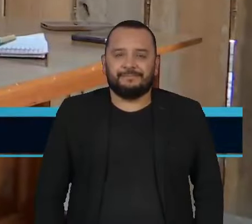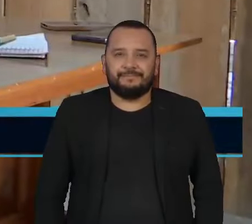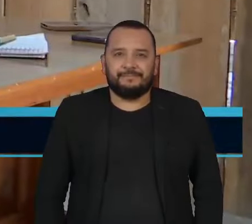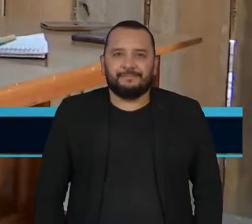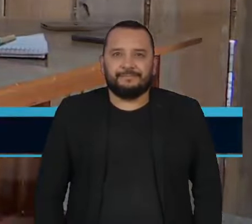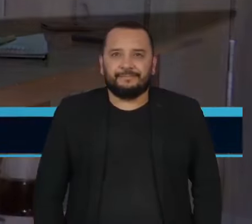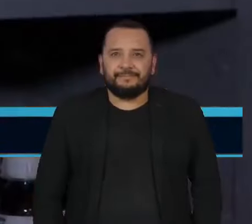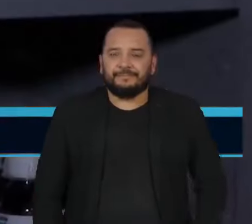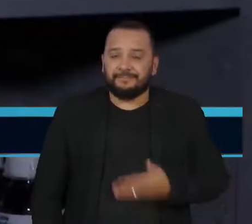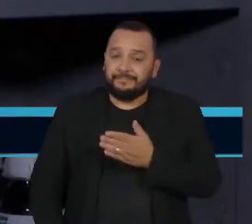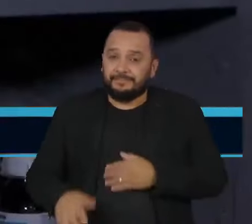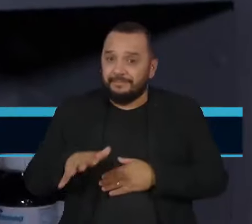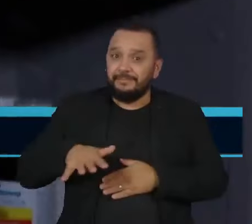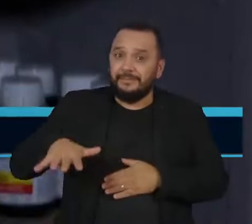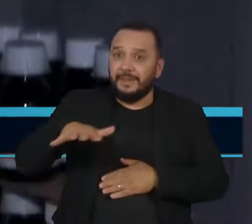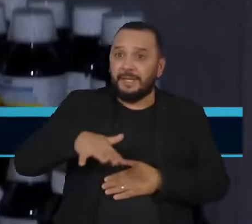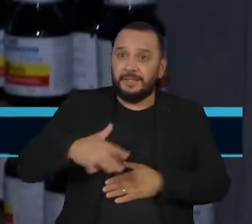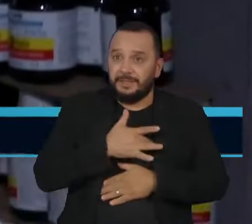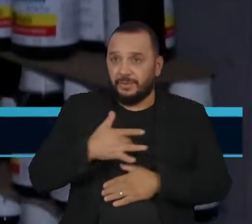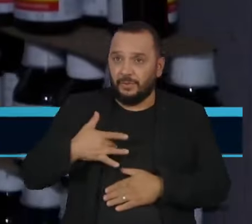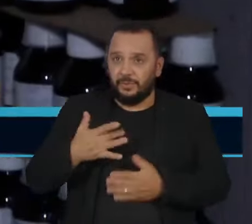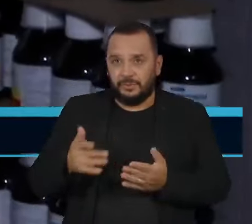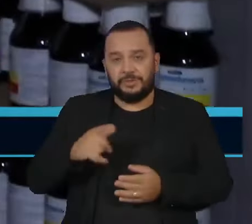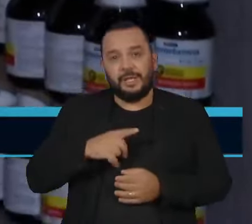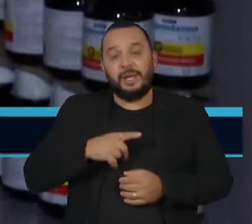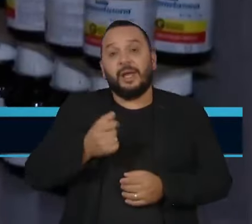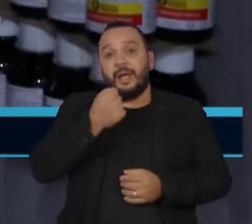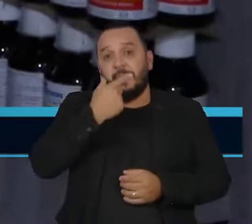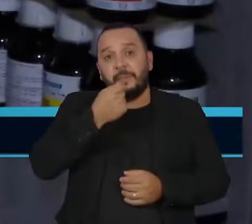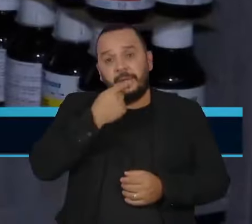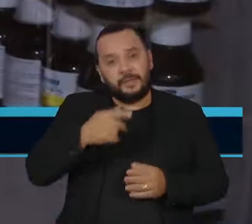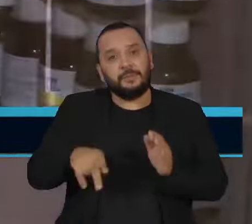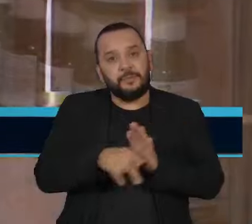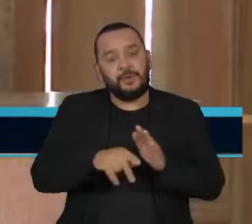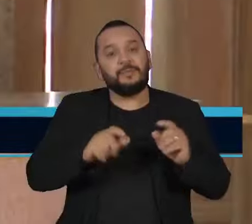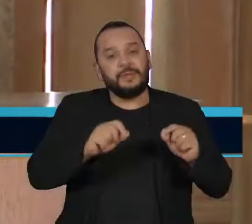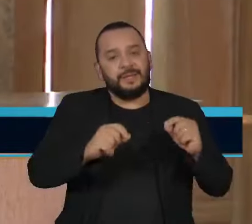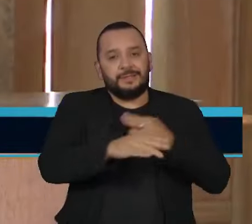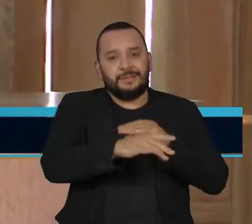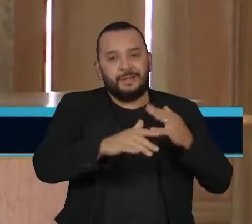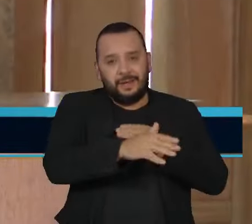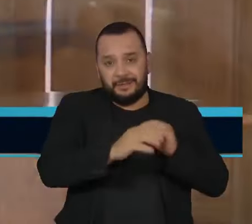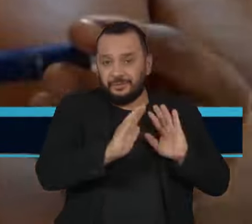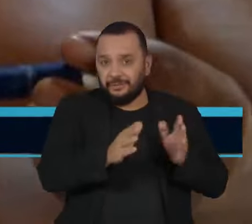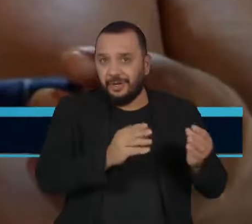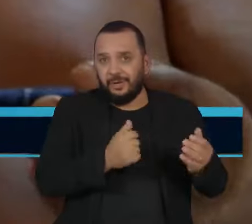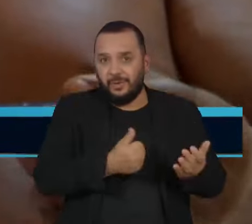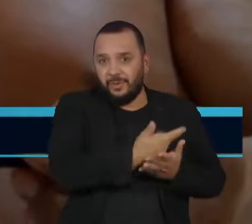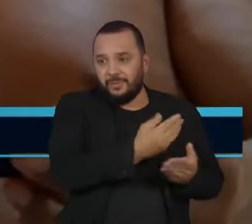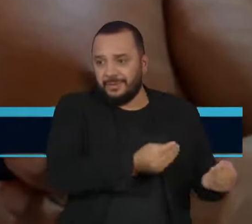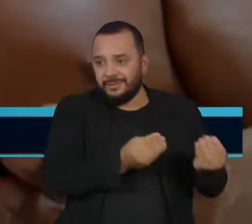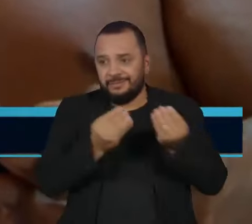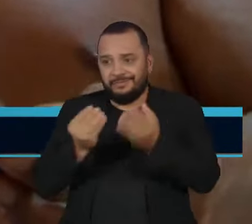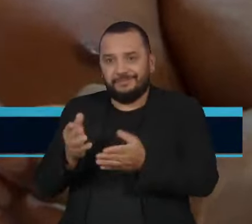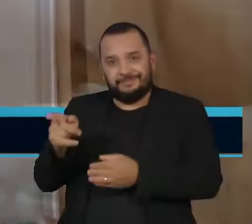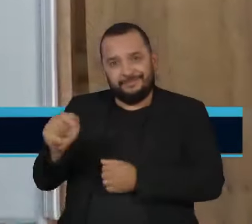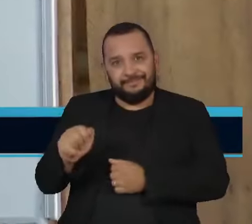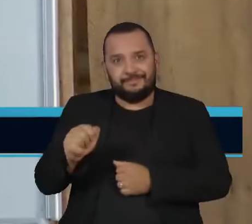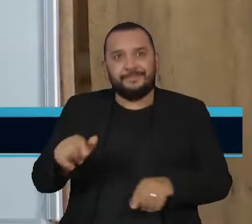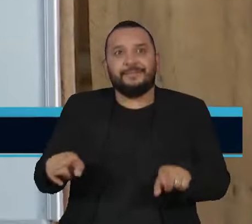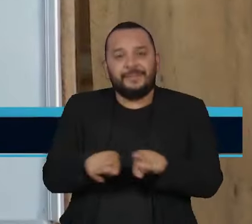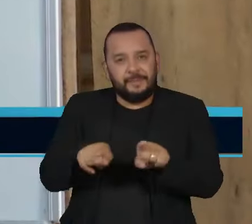O posto de saúde da aldeia Ulupuene tem os remédios que vêm da cidade e um auxiliar de enfermagem que acumula também